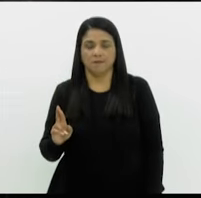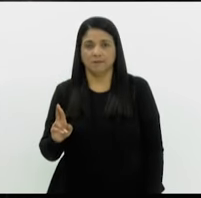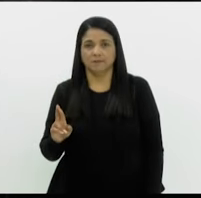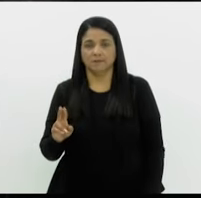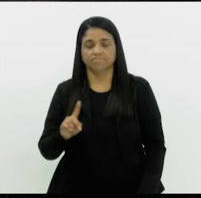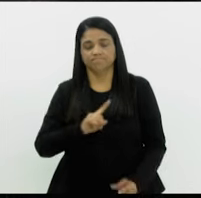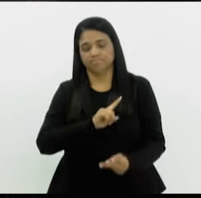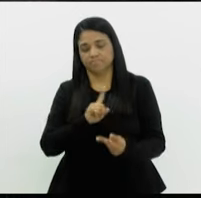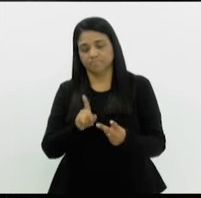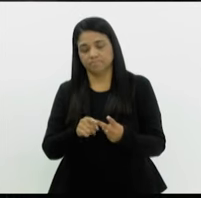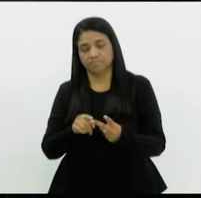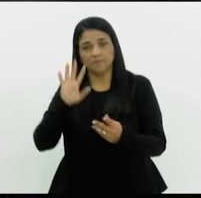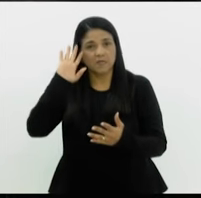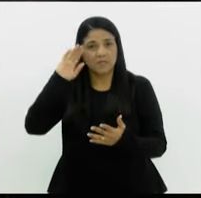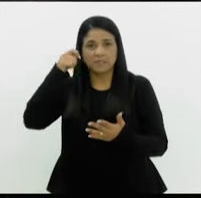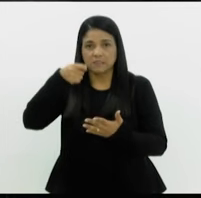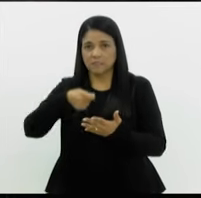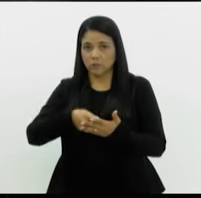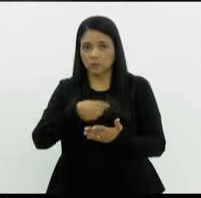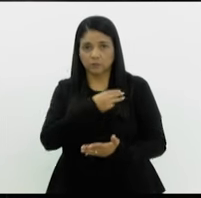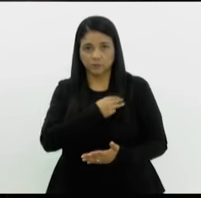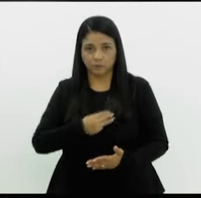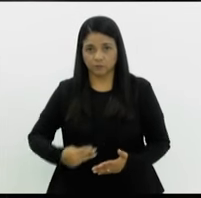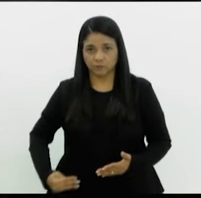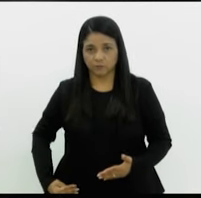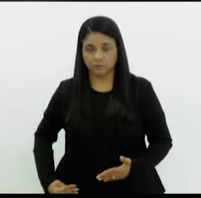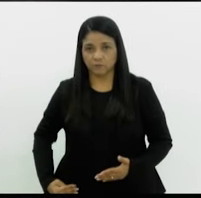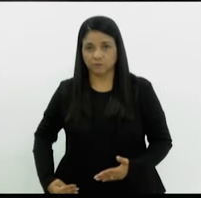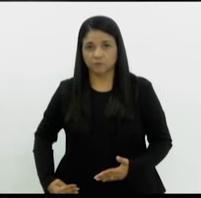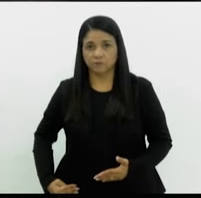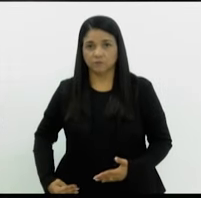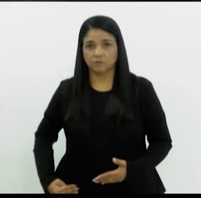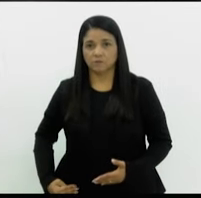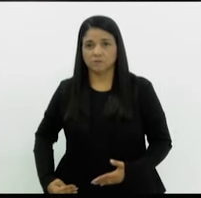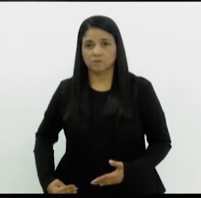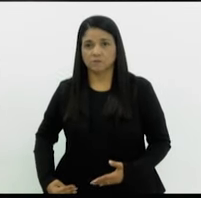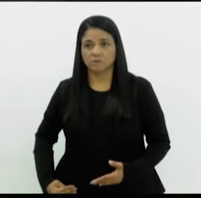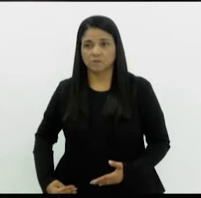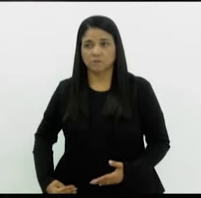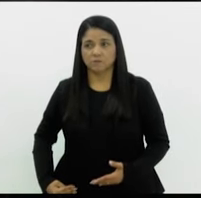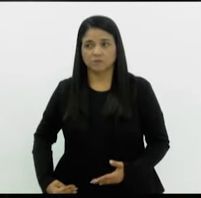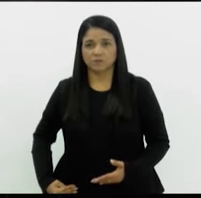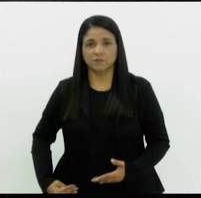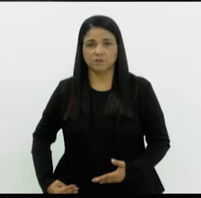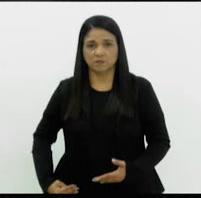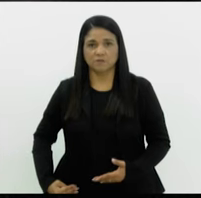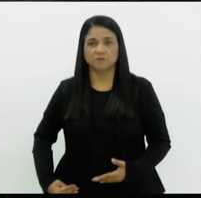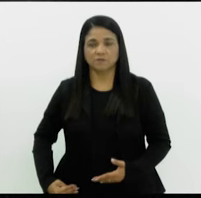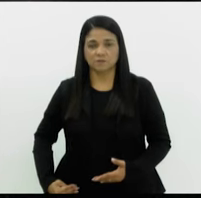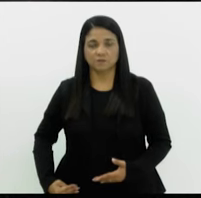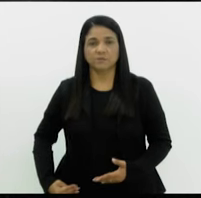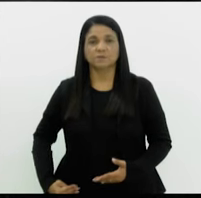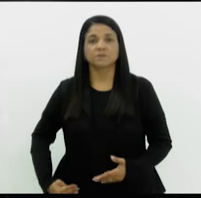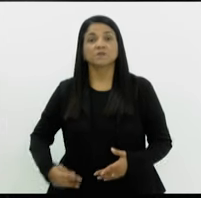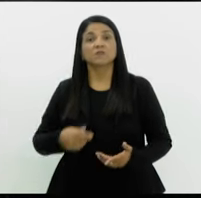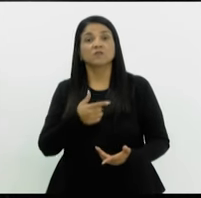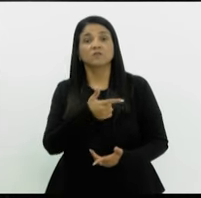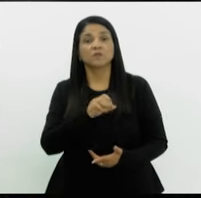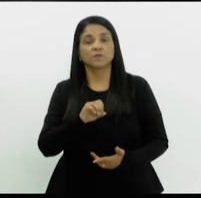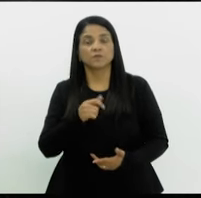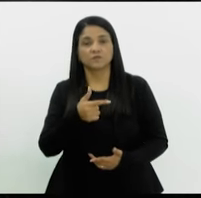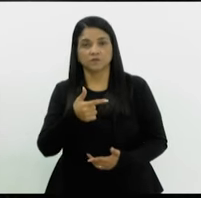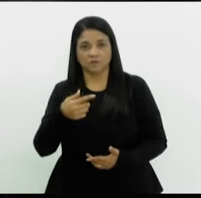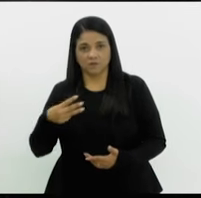segunda decisão do ministro foi dizer que em 23, que este ano,